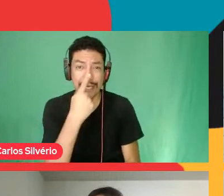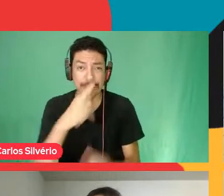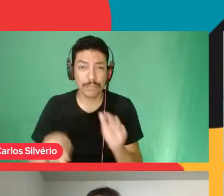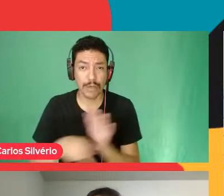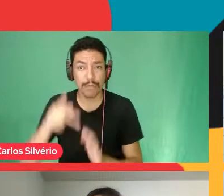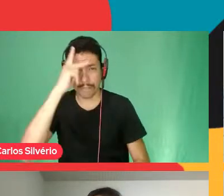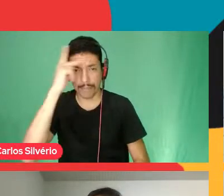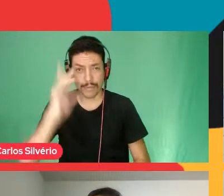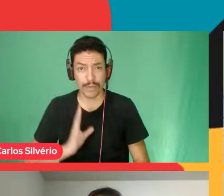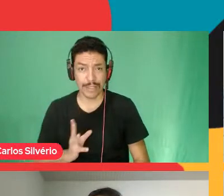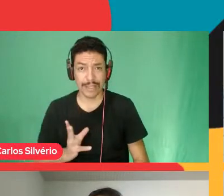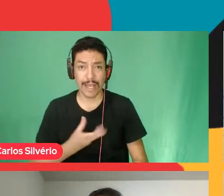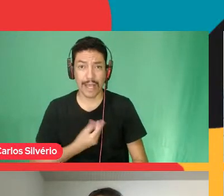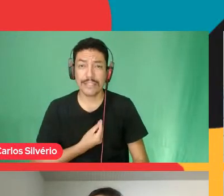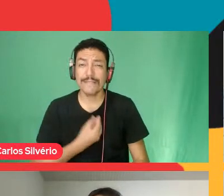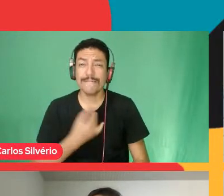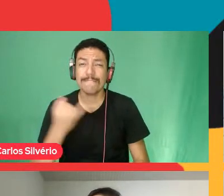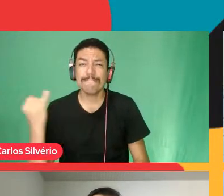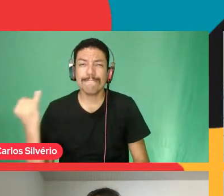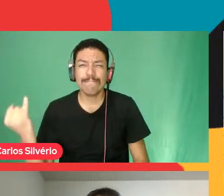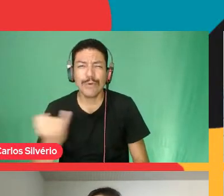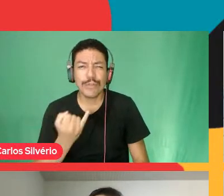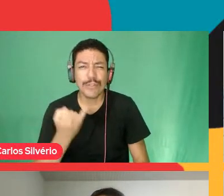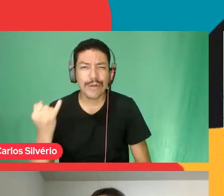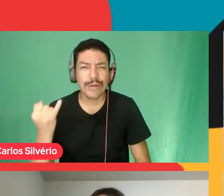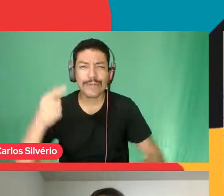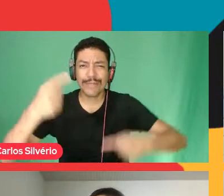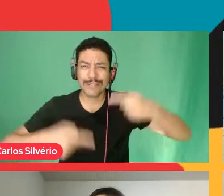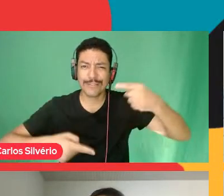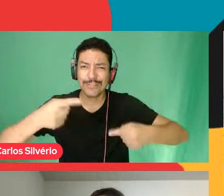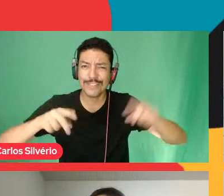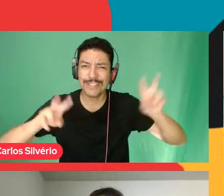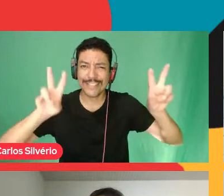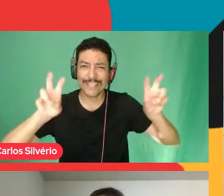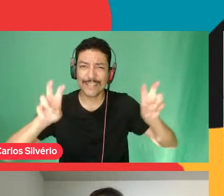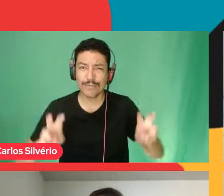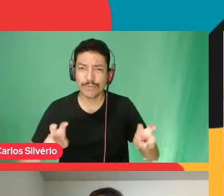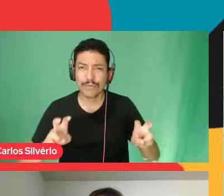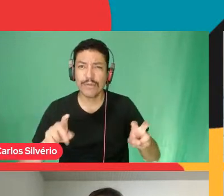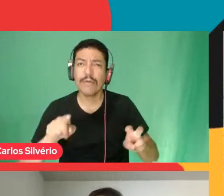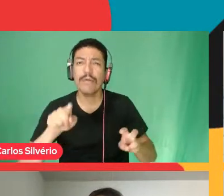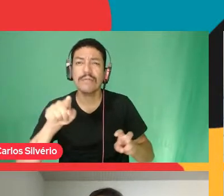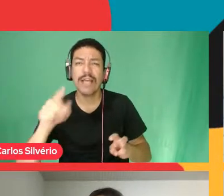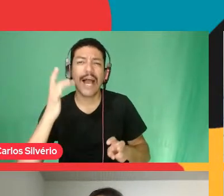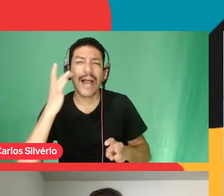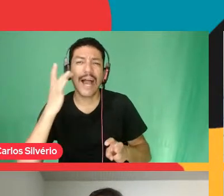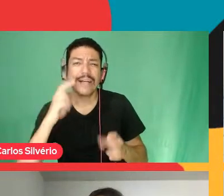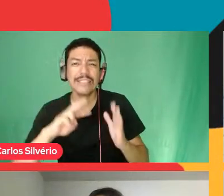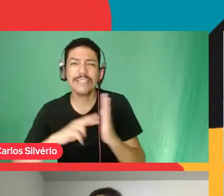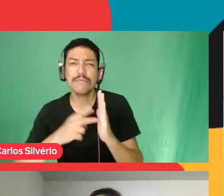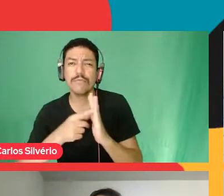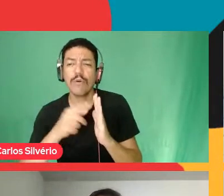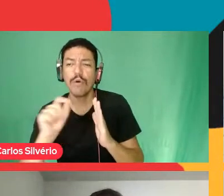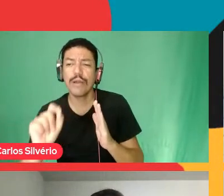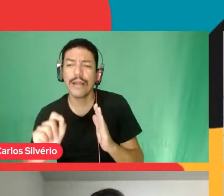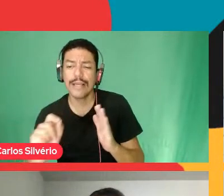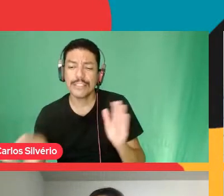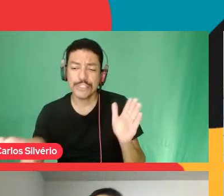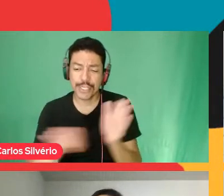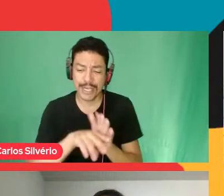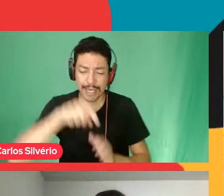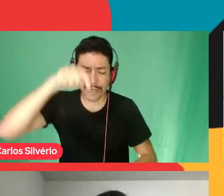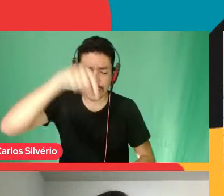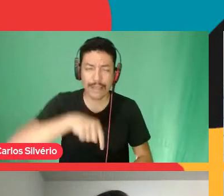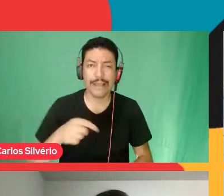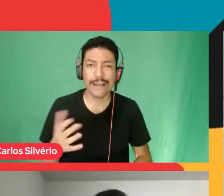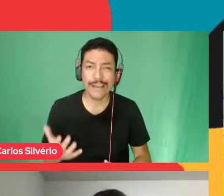muito importante para a gente discutir essas questões todas, né? O que significou para a gente chegar até aqui, chegar nesse lugar, né?